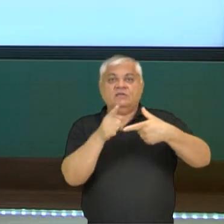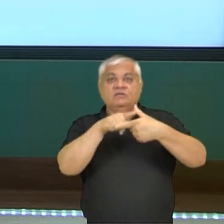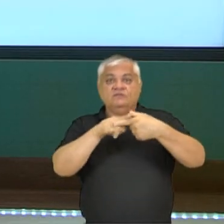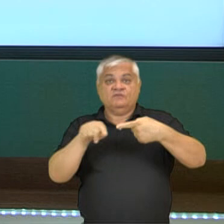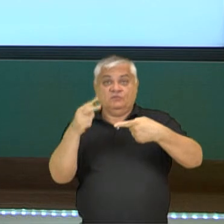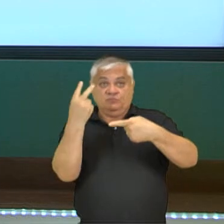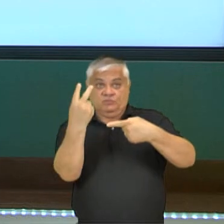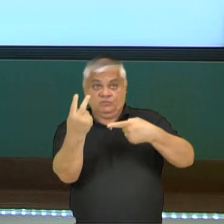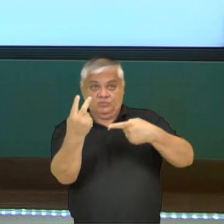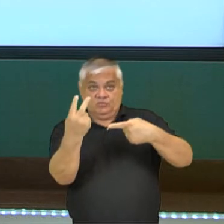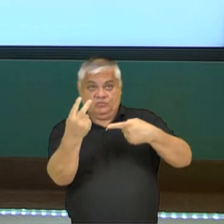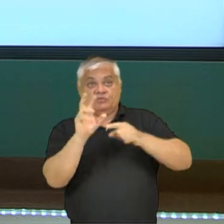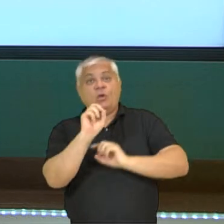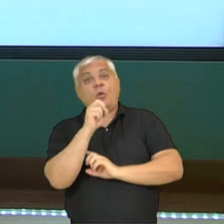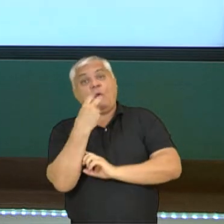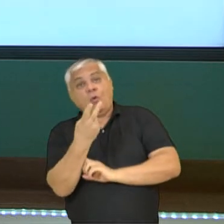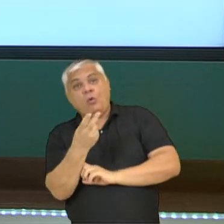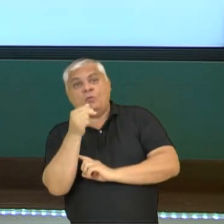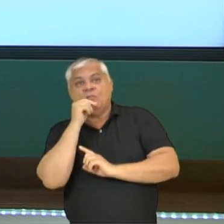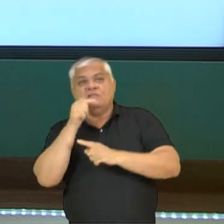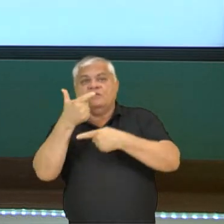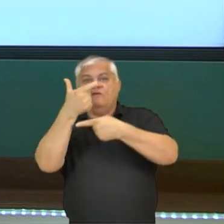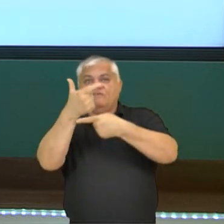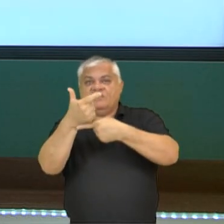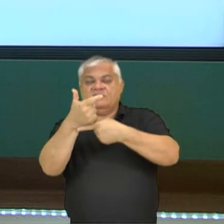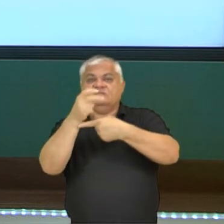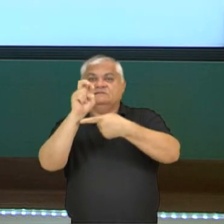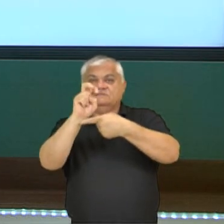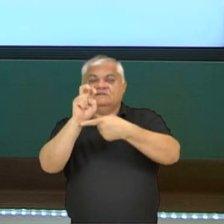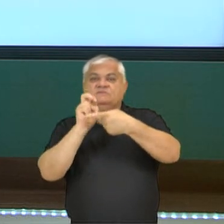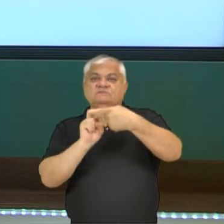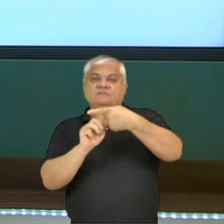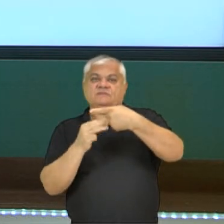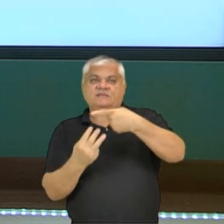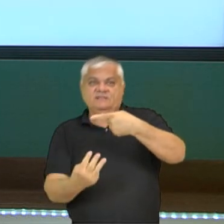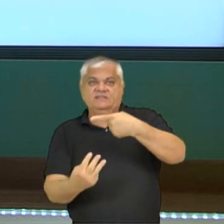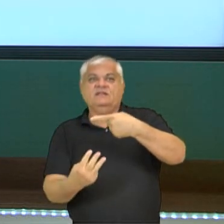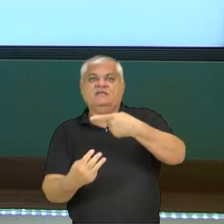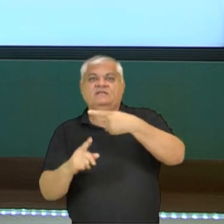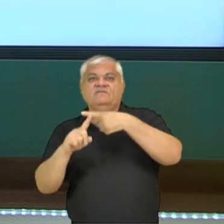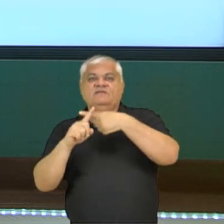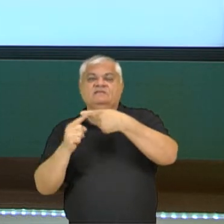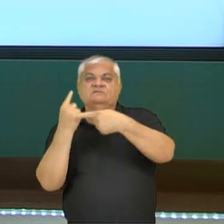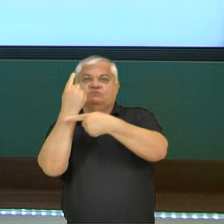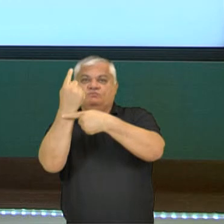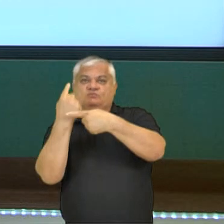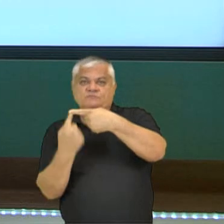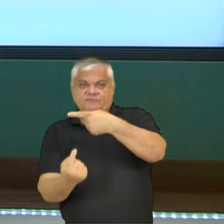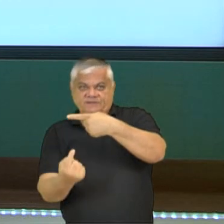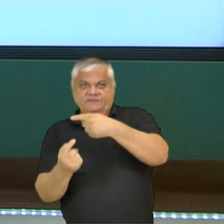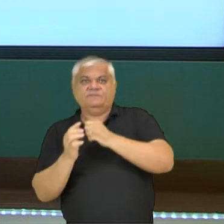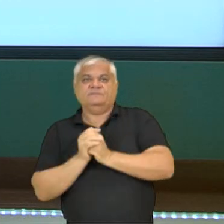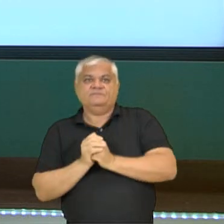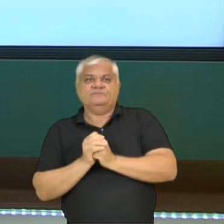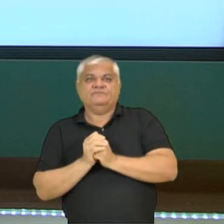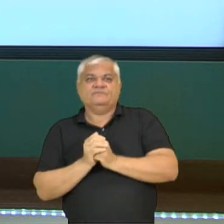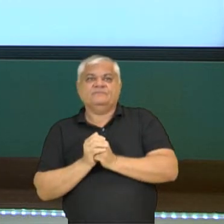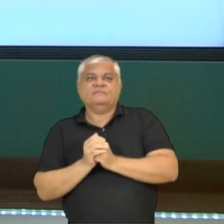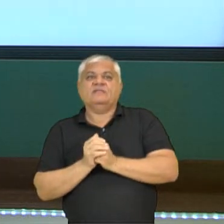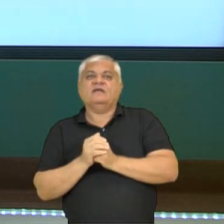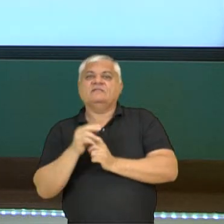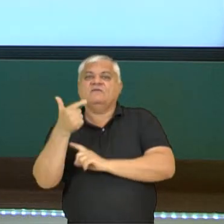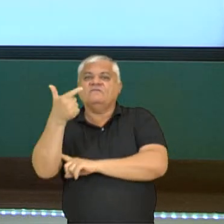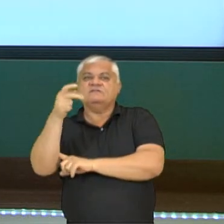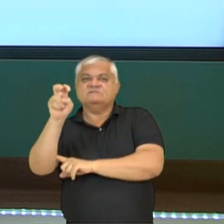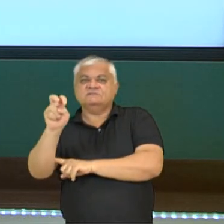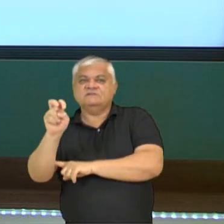por 2 ou 25 sobre 53 vezes meio, né? Que é o inverso de 2, que vai